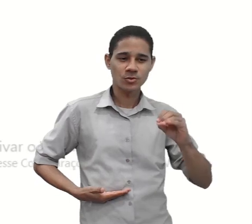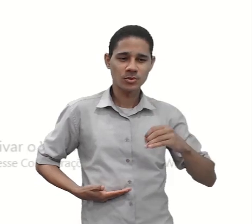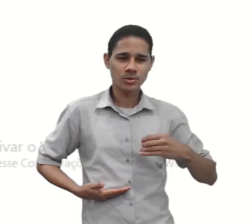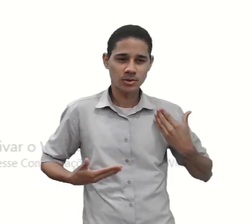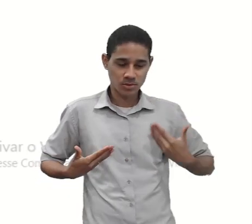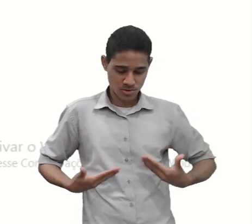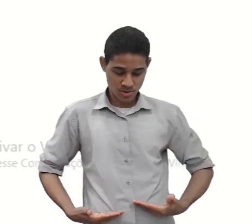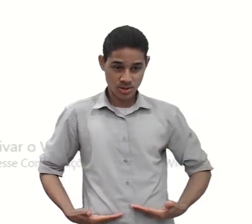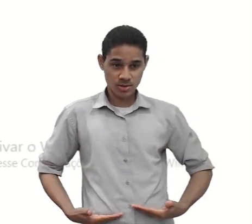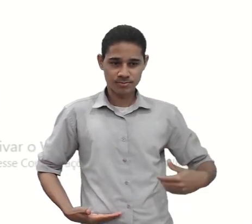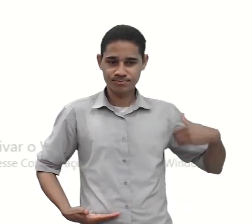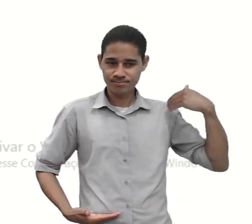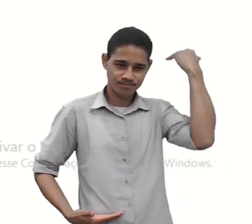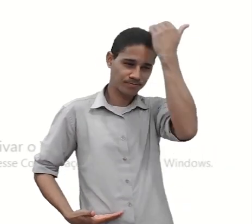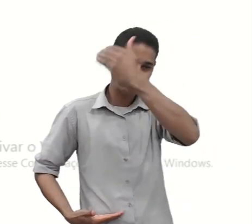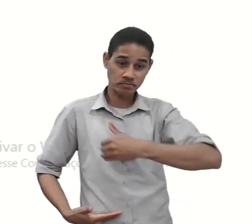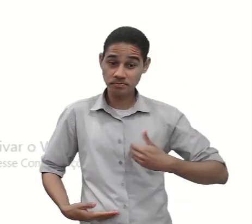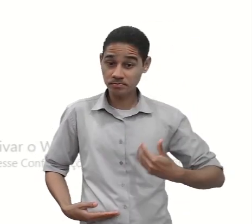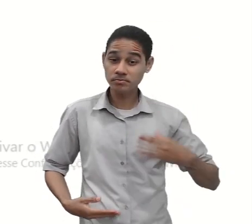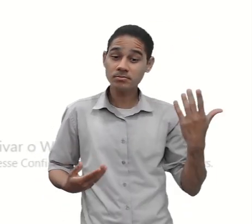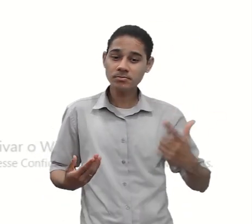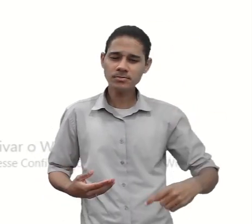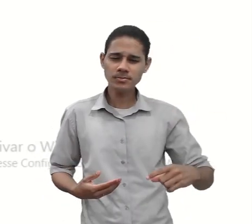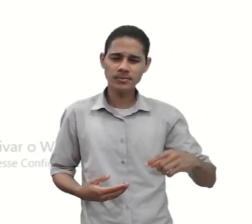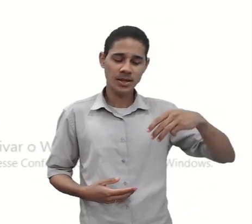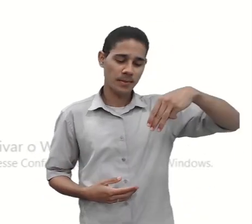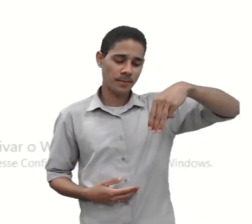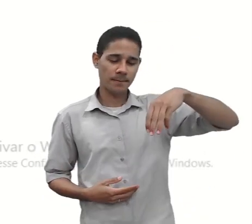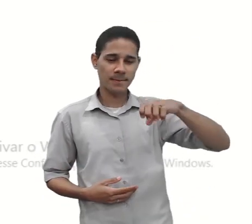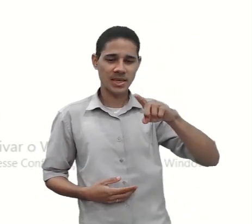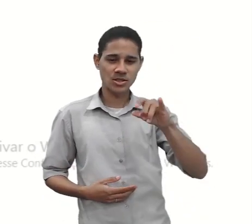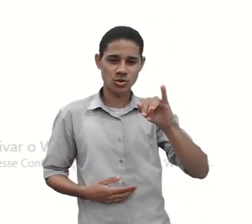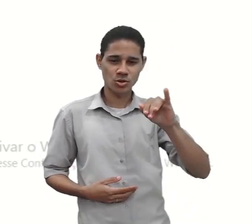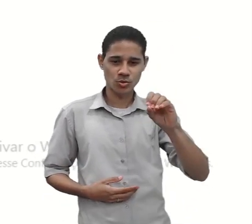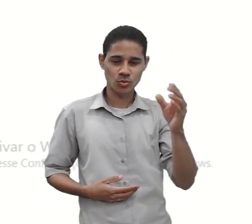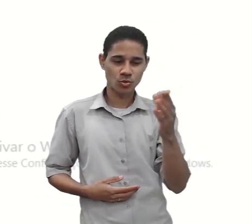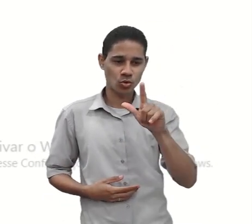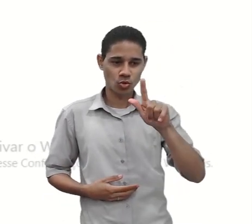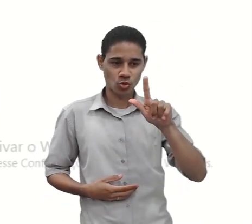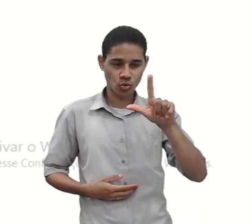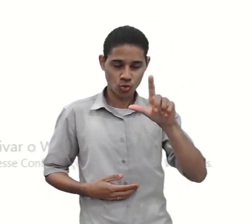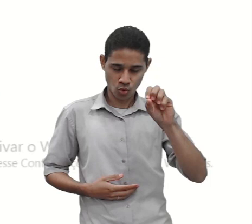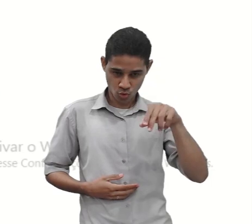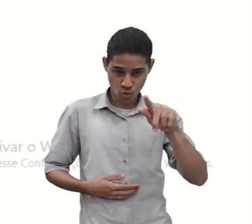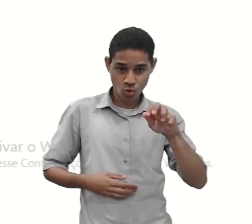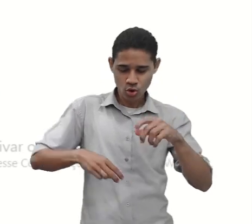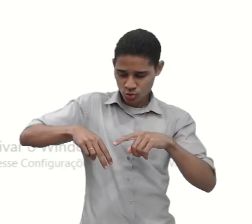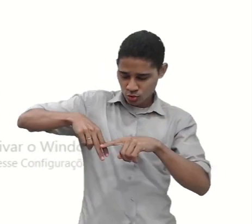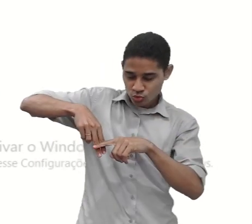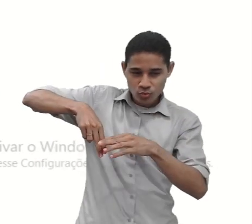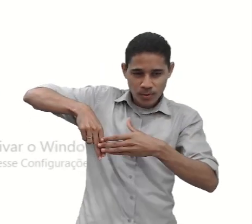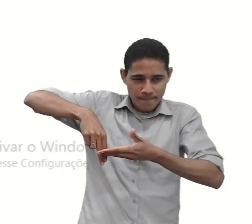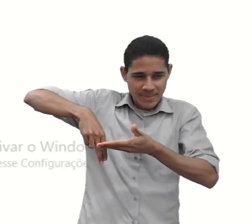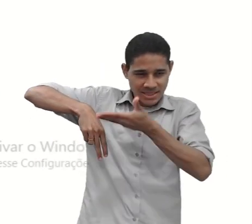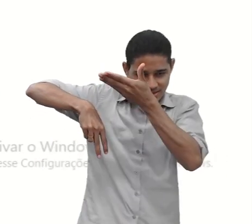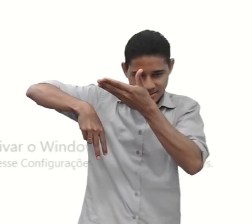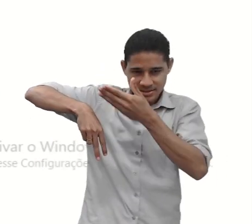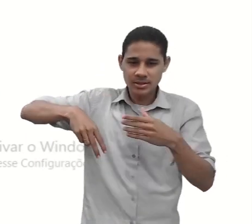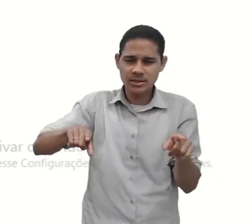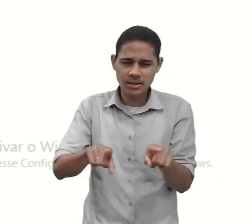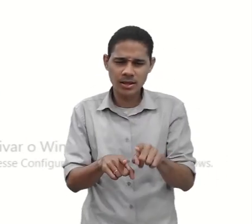região média da pessoa. Tem o plano médio longo, que já pega um pouco acima do joelho. Tem o plano